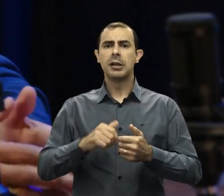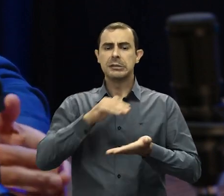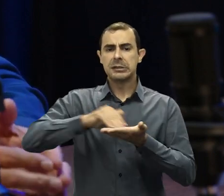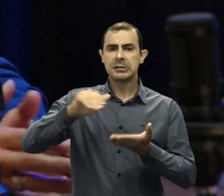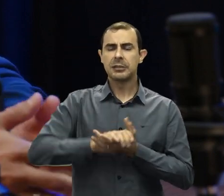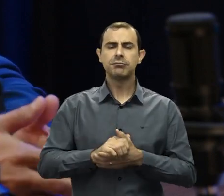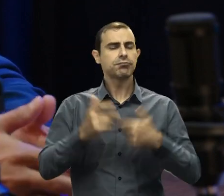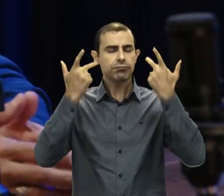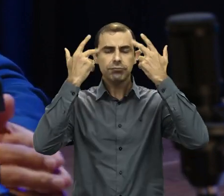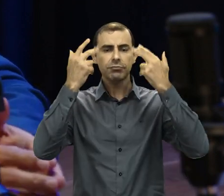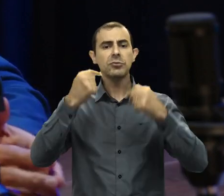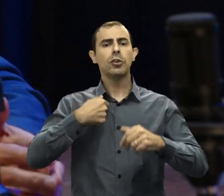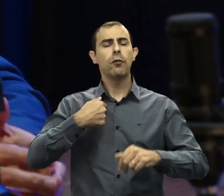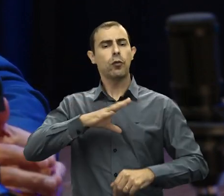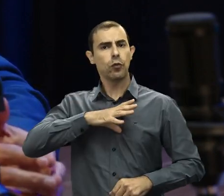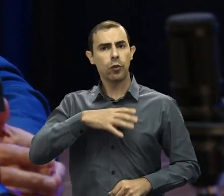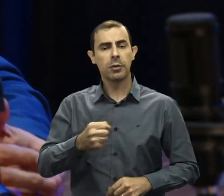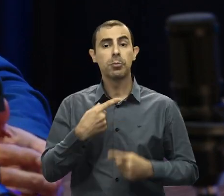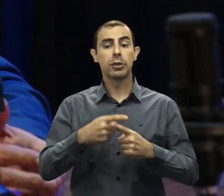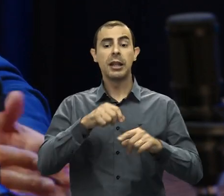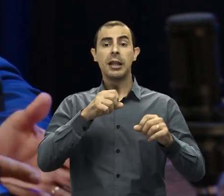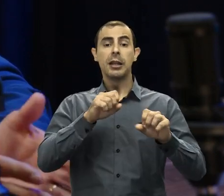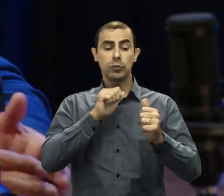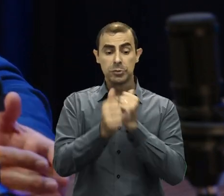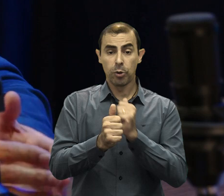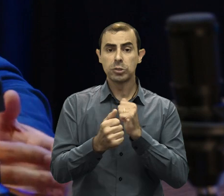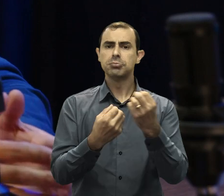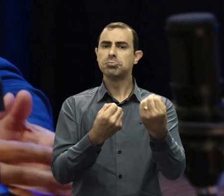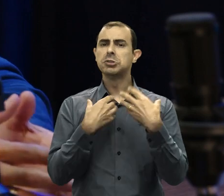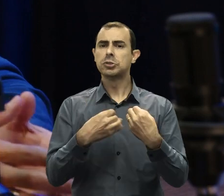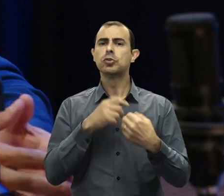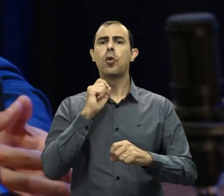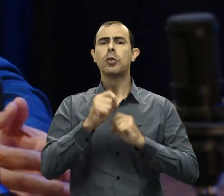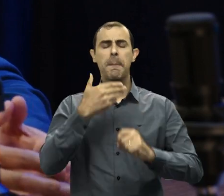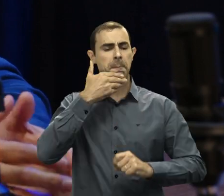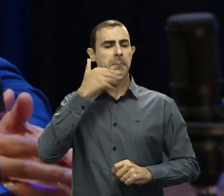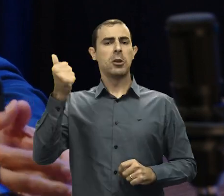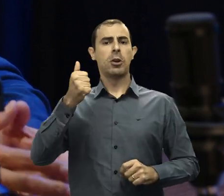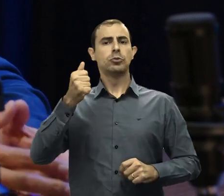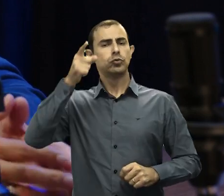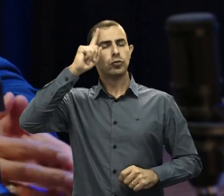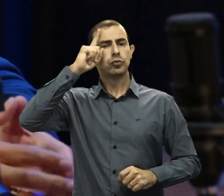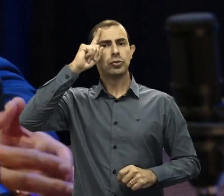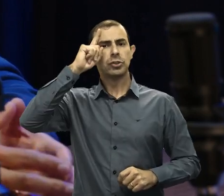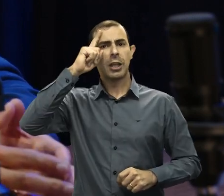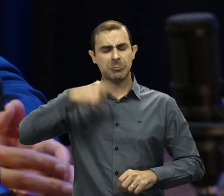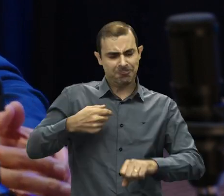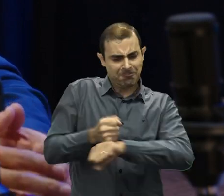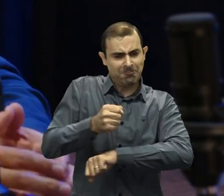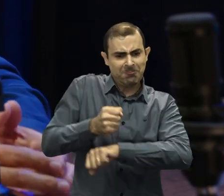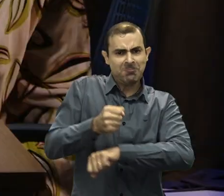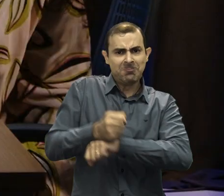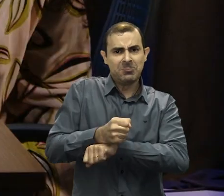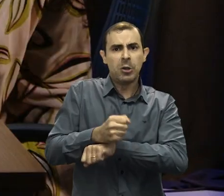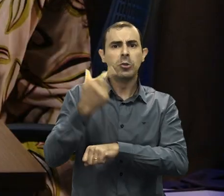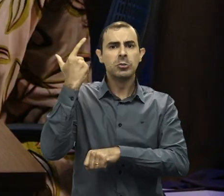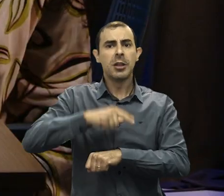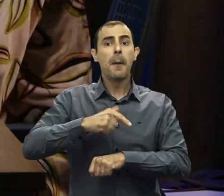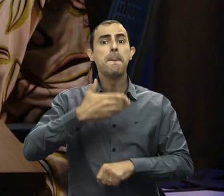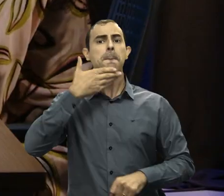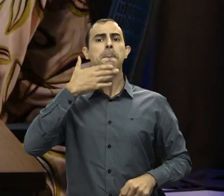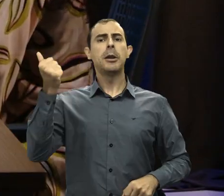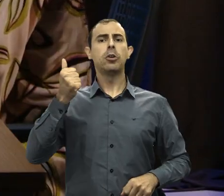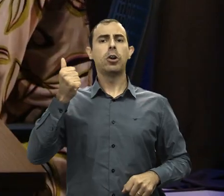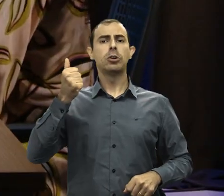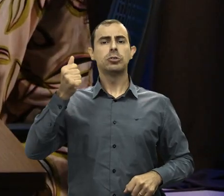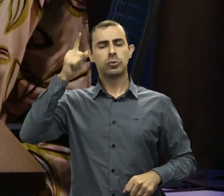porque o esporte me ensinou a isso, né? A procurar ter resultado, me esforçar, suar e tentar e fazer o